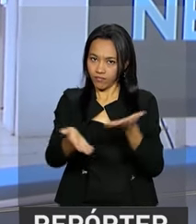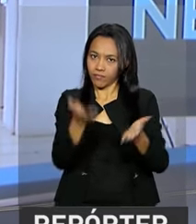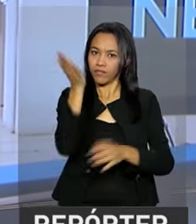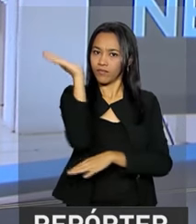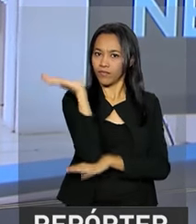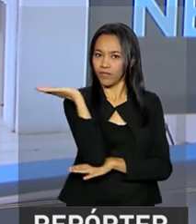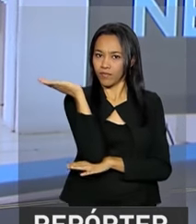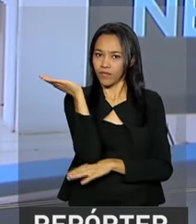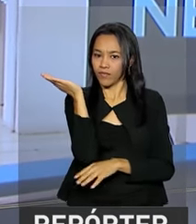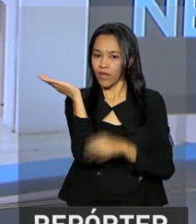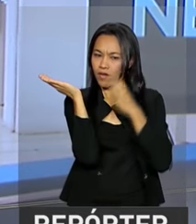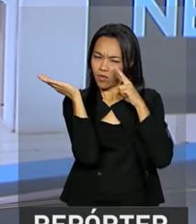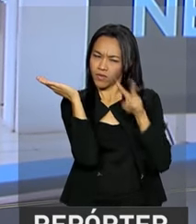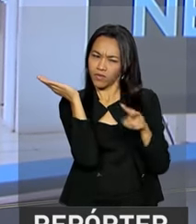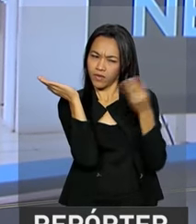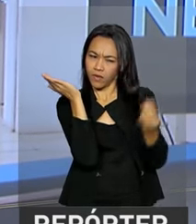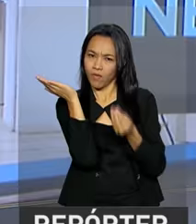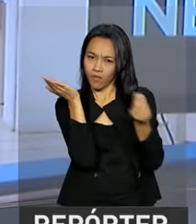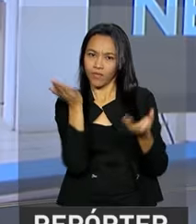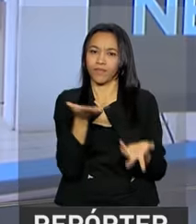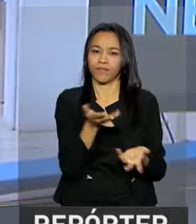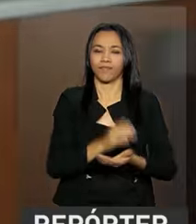gorjeta. Vamos ver como é, vamos ver na reportagem.